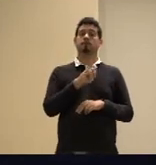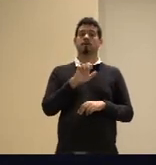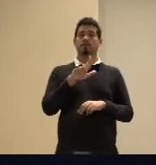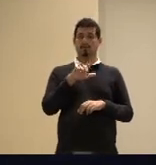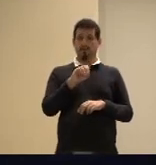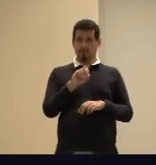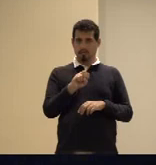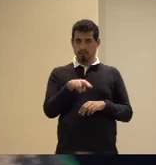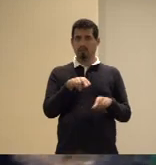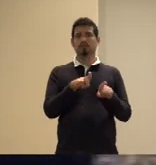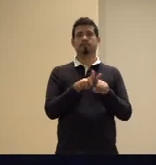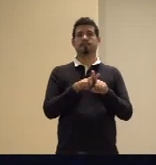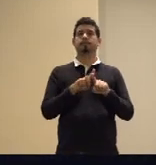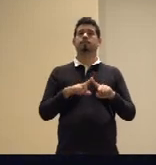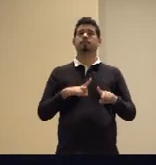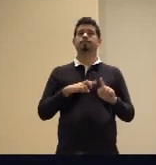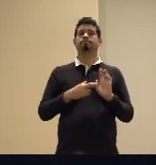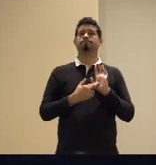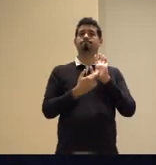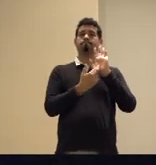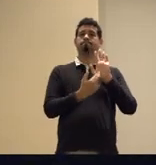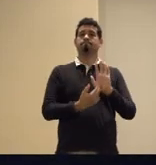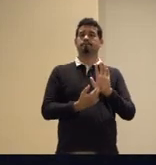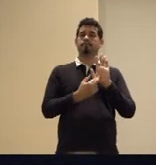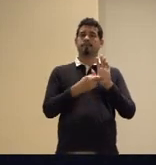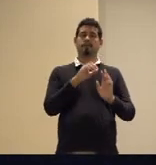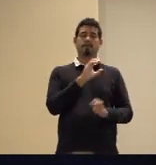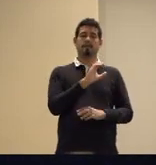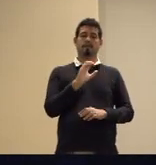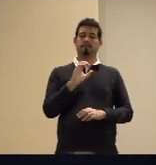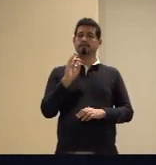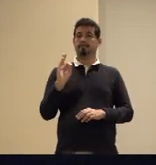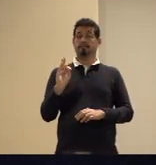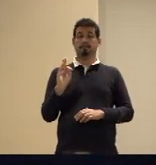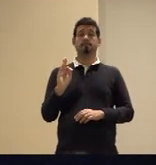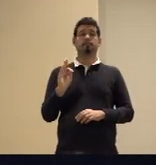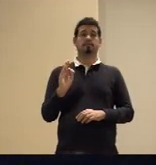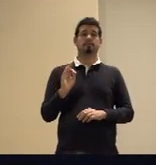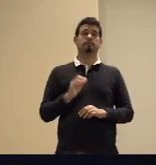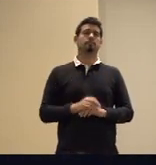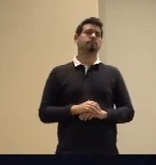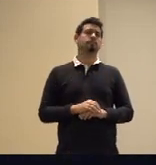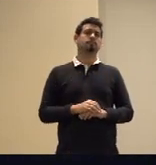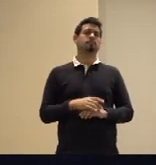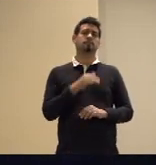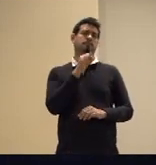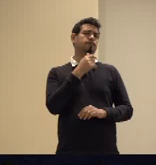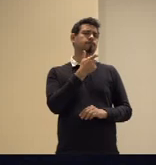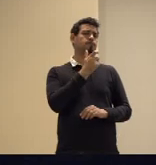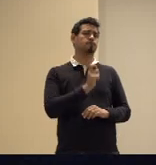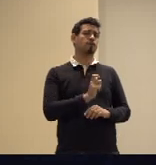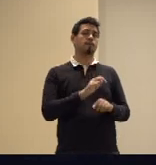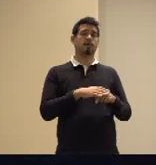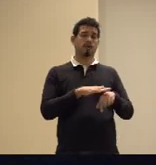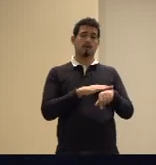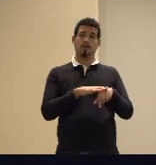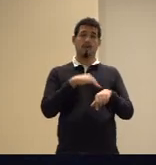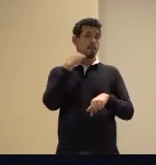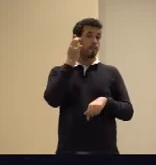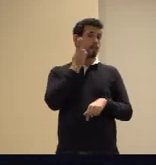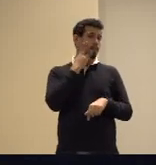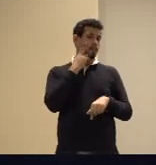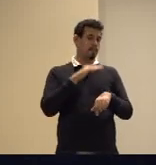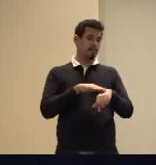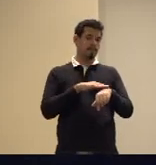início, representando a CCT nesse ato, um homem de cor negra, cor preta,